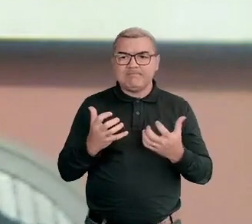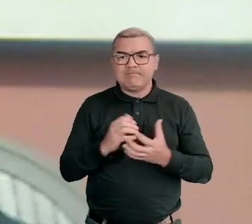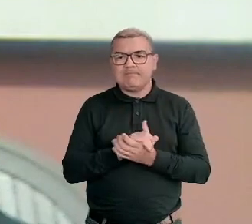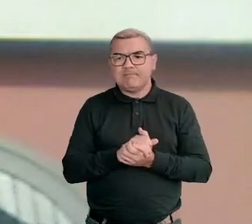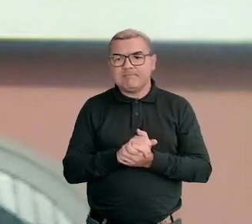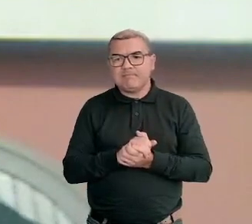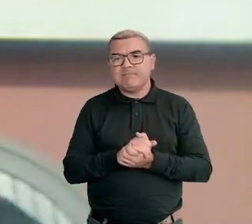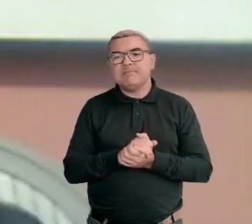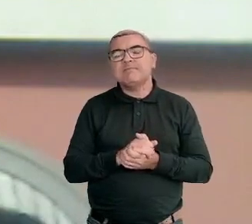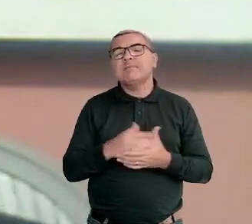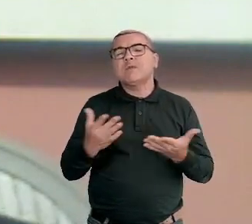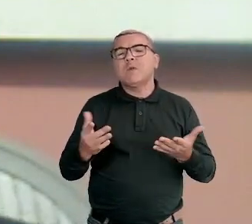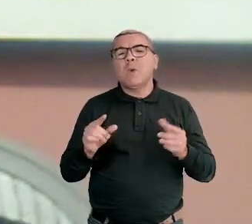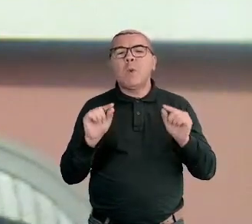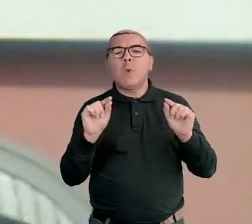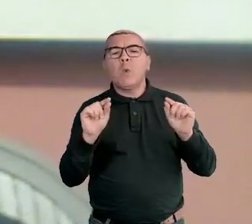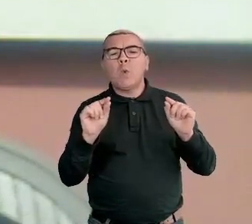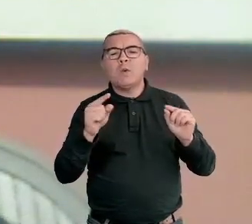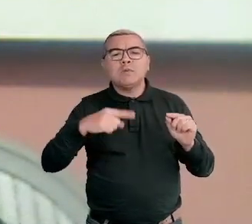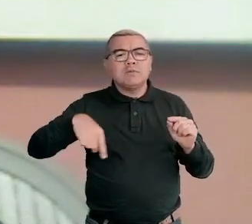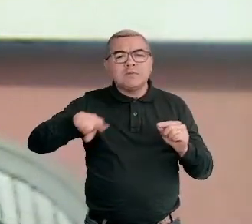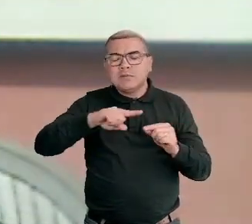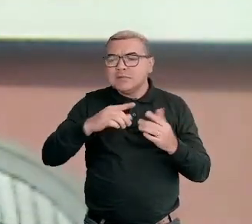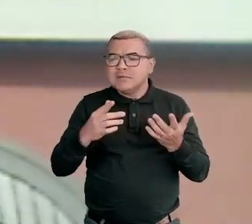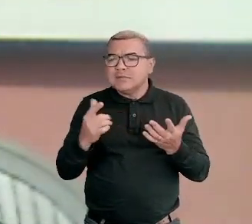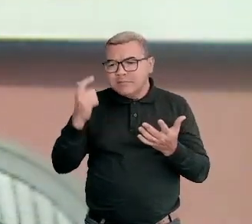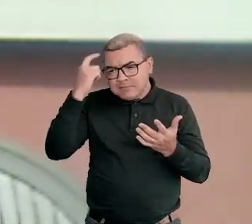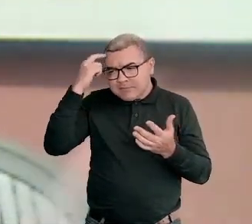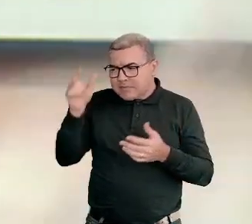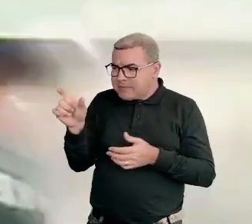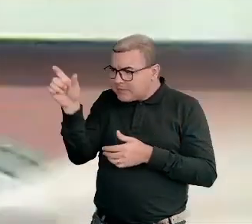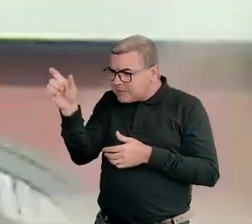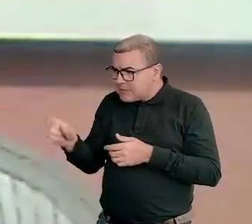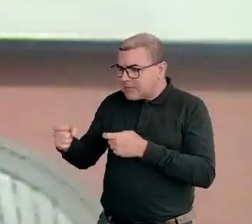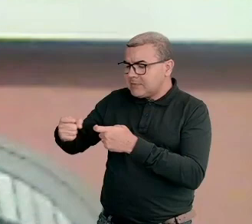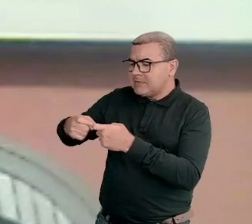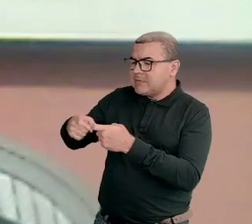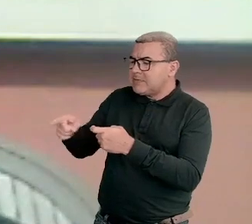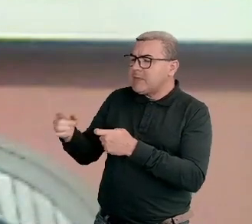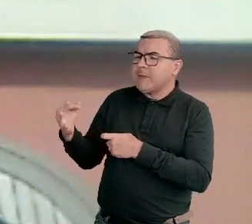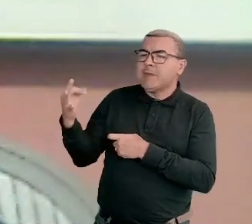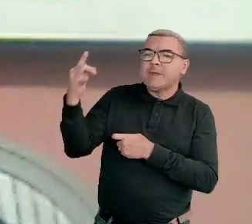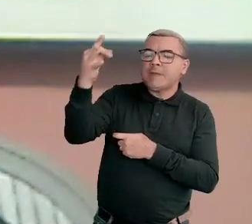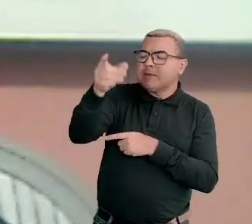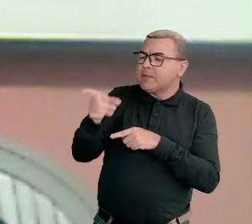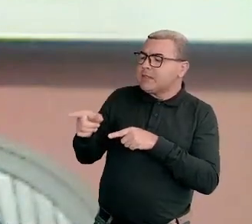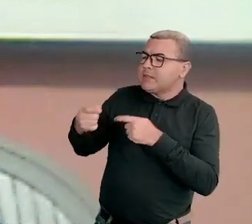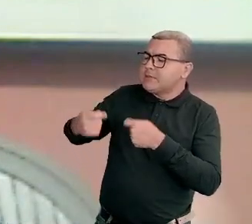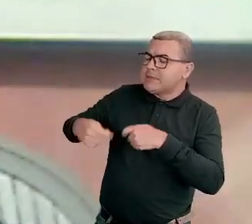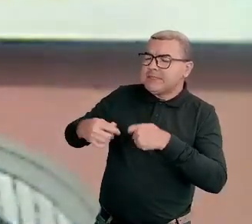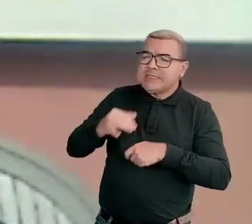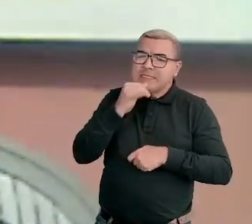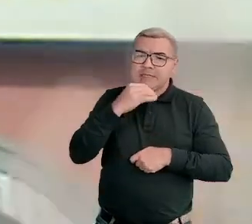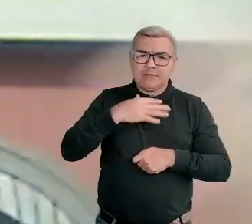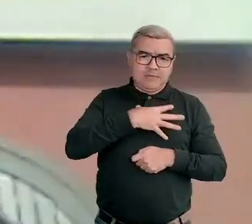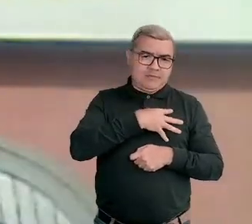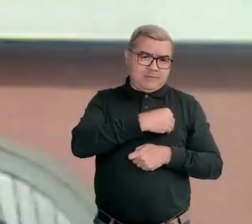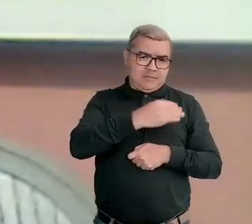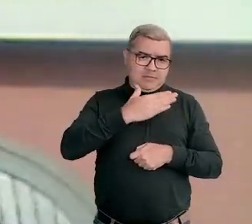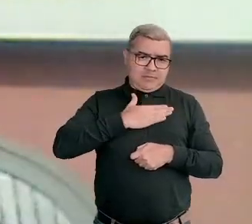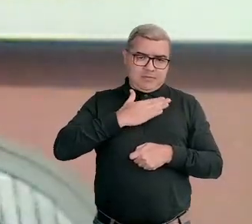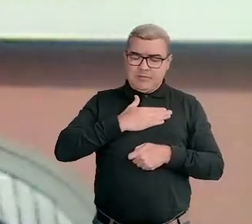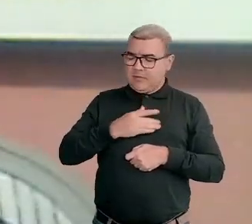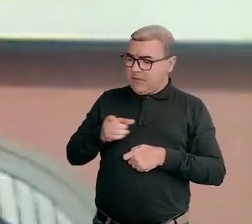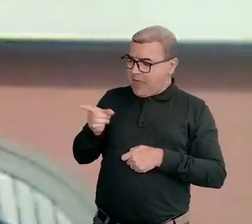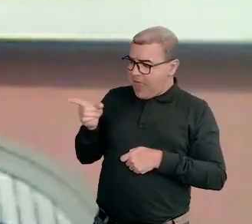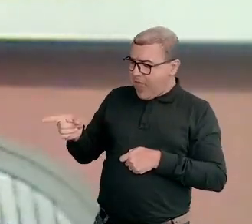né? Então, o que é que nós devemos esperar de um médico no futuro, né? Se eu tivesse um filho que